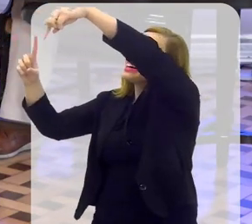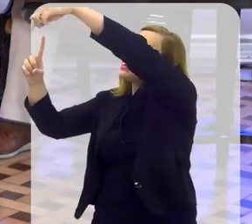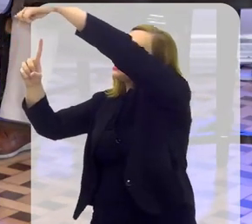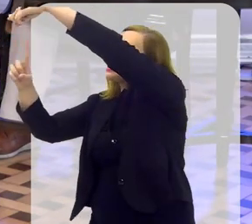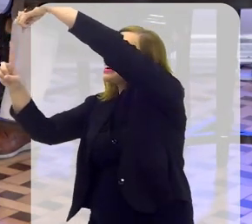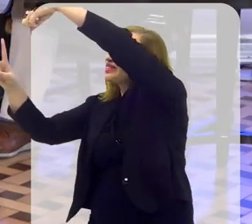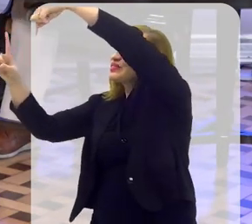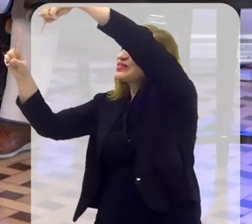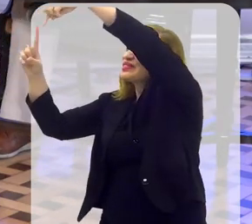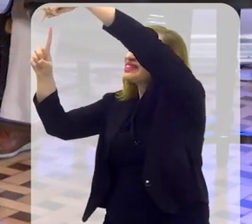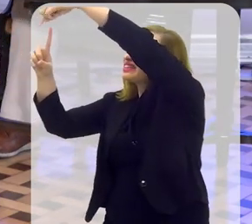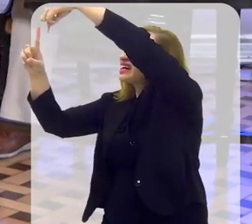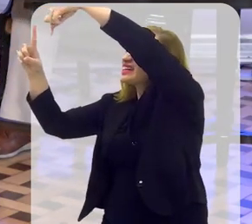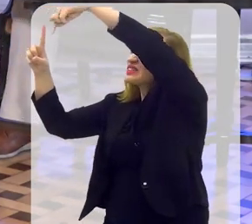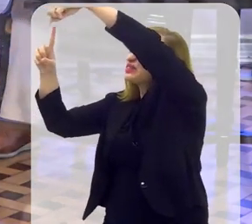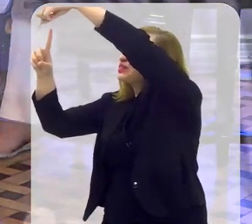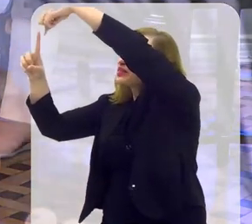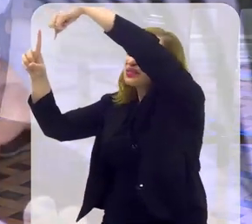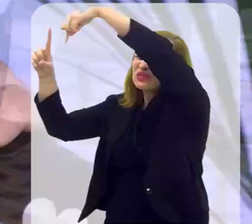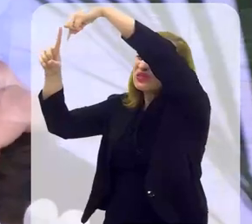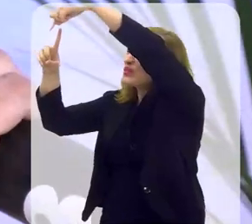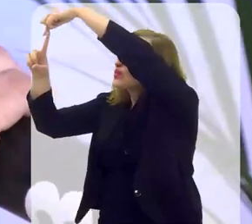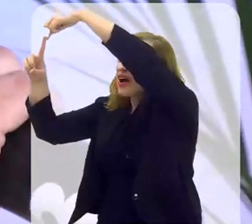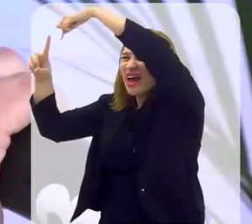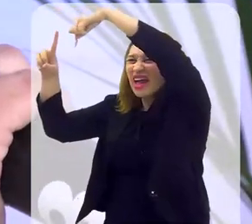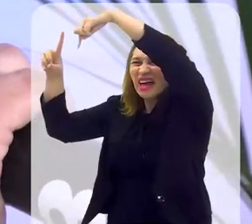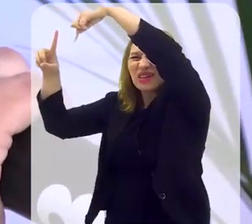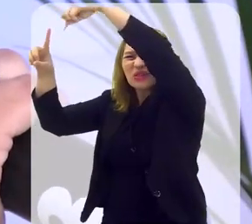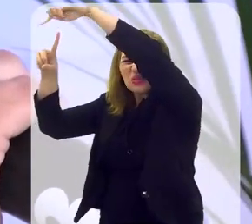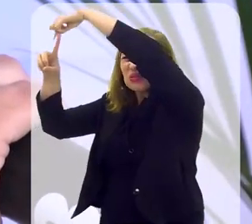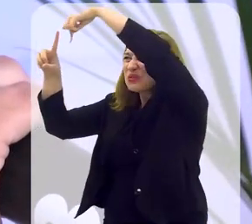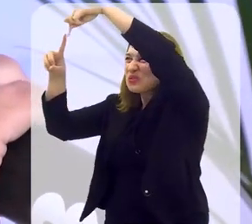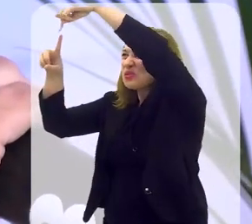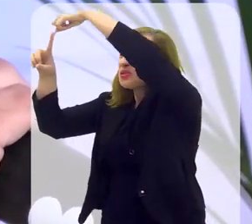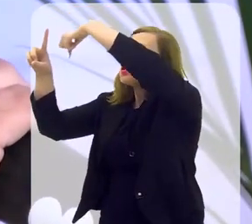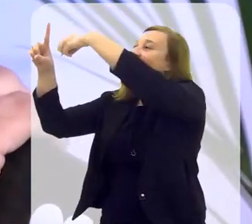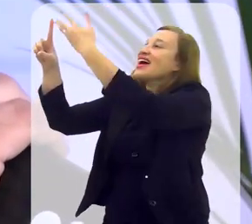o santo santo é